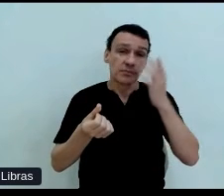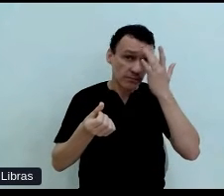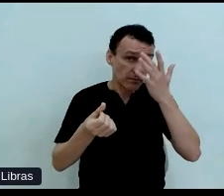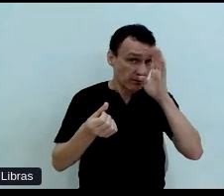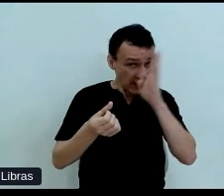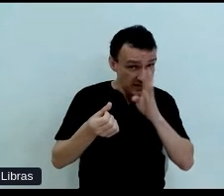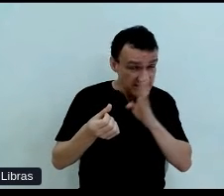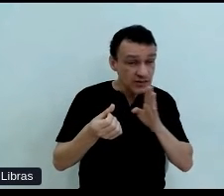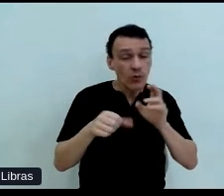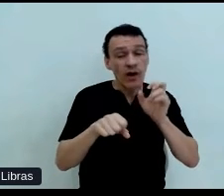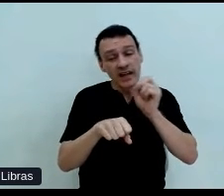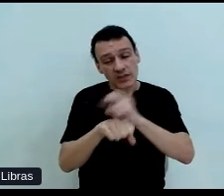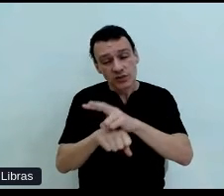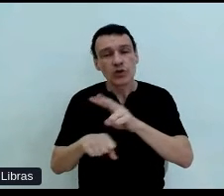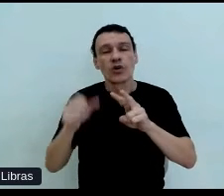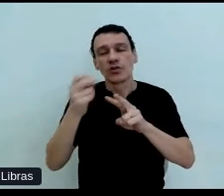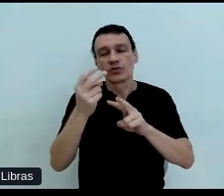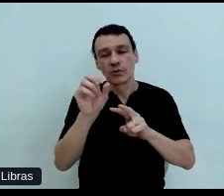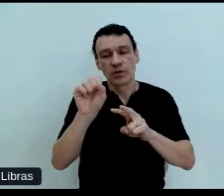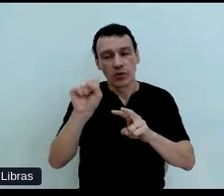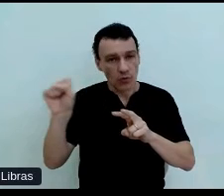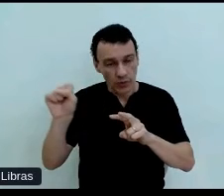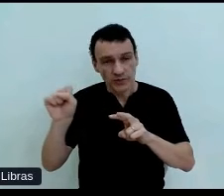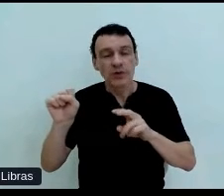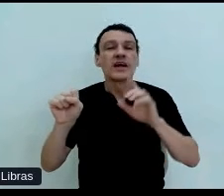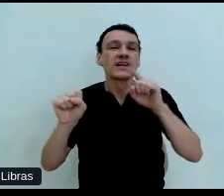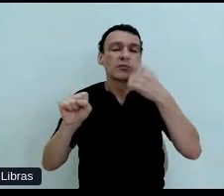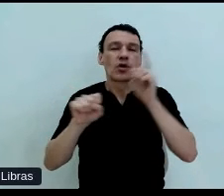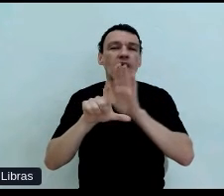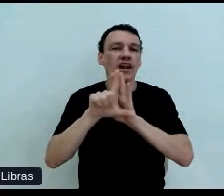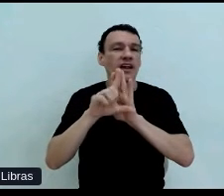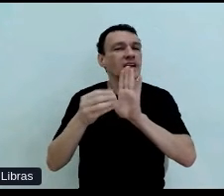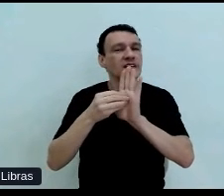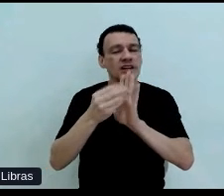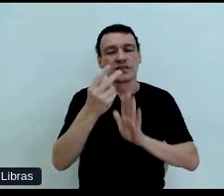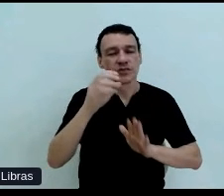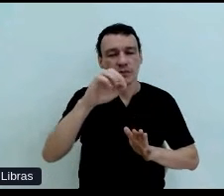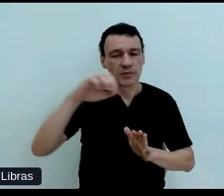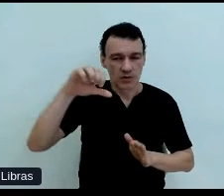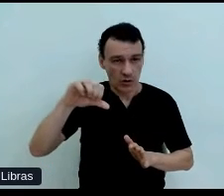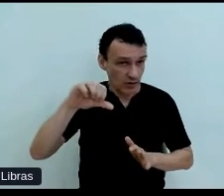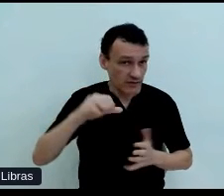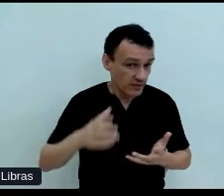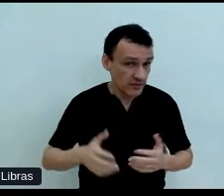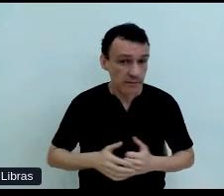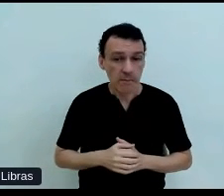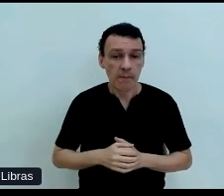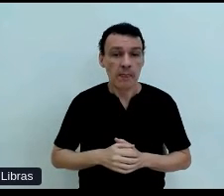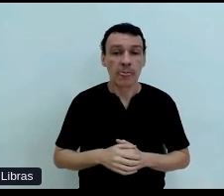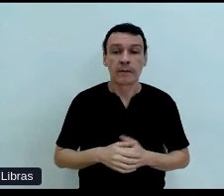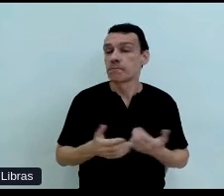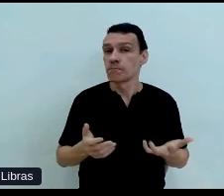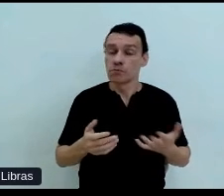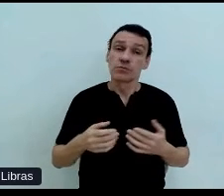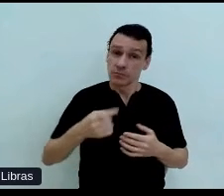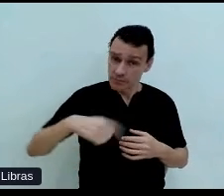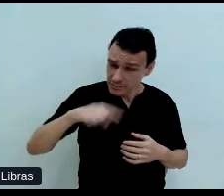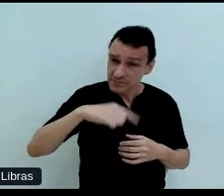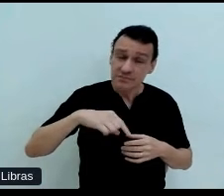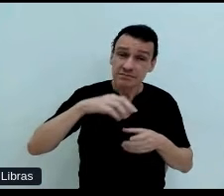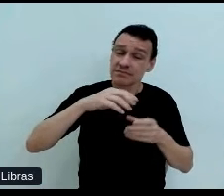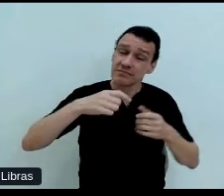as pessoas com deficiência, só foi reconhecido a partir da Convenção das Pessoas com Deficiências de 2006, do